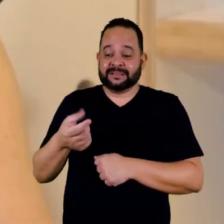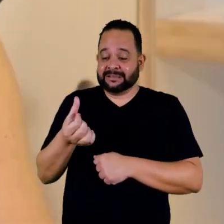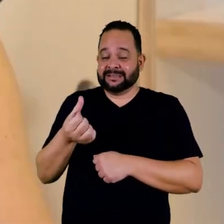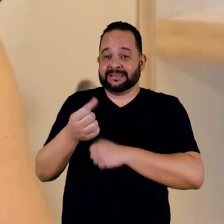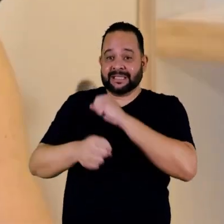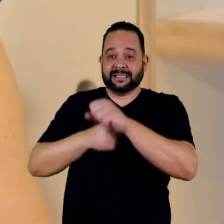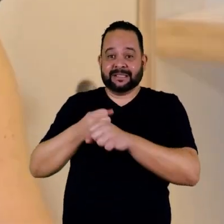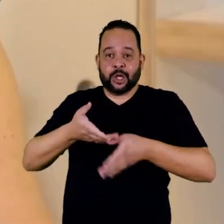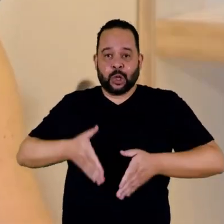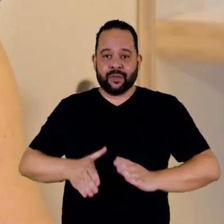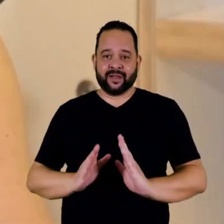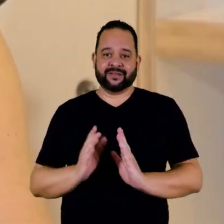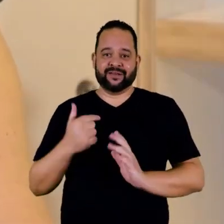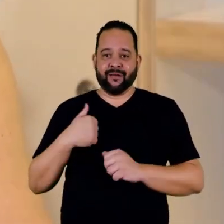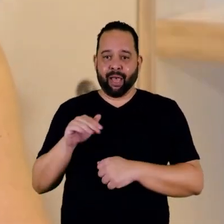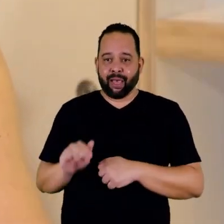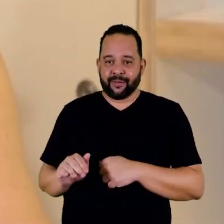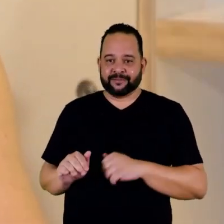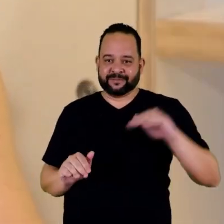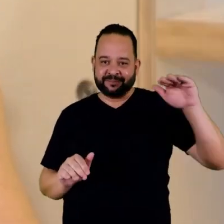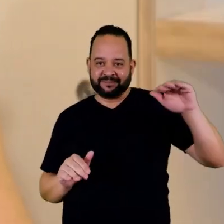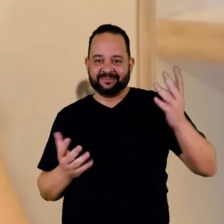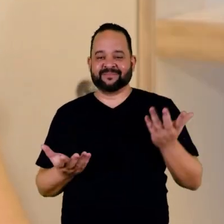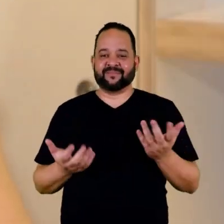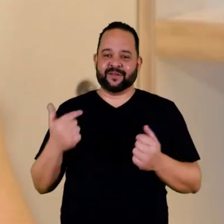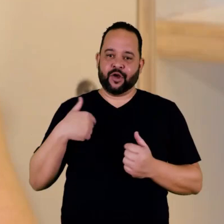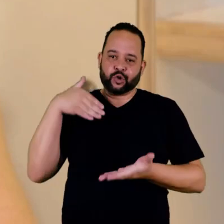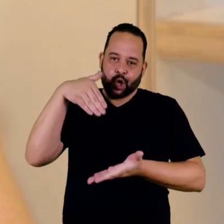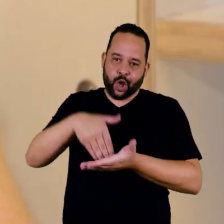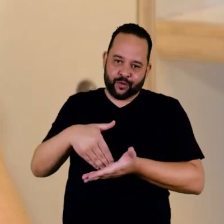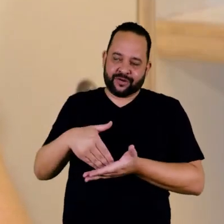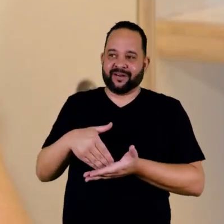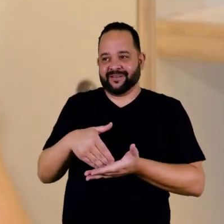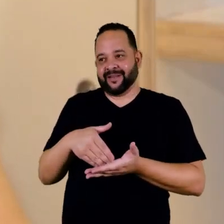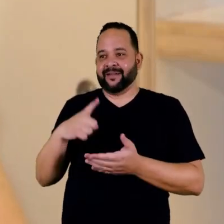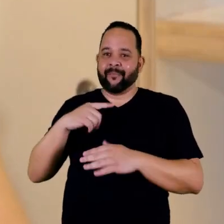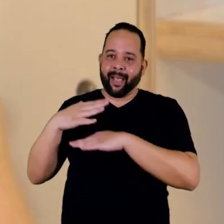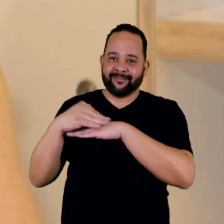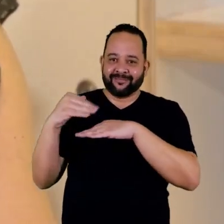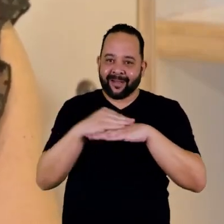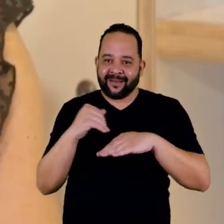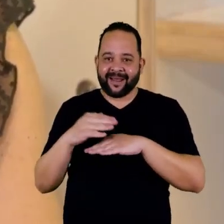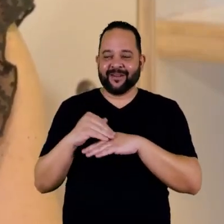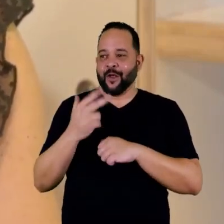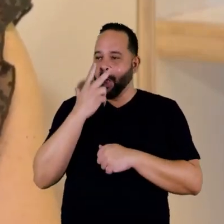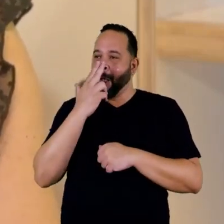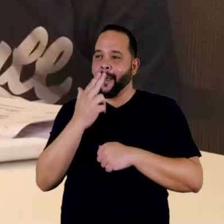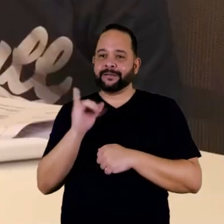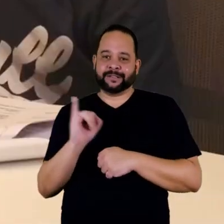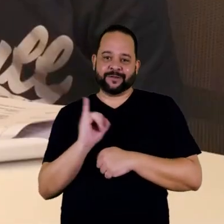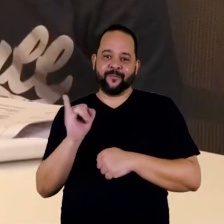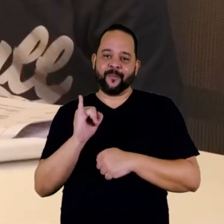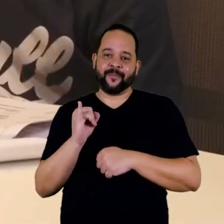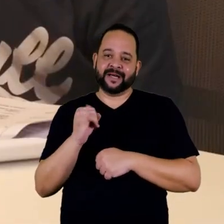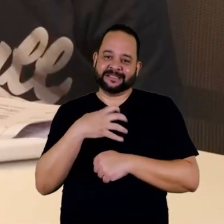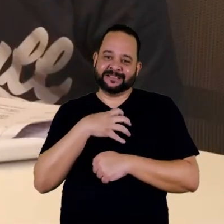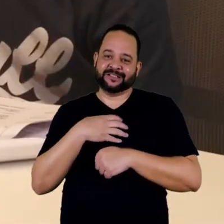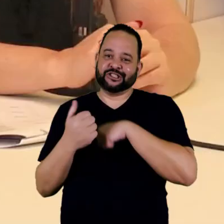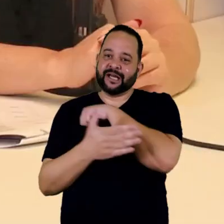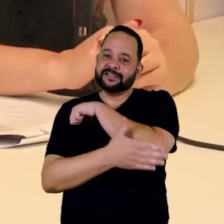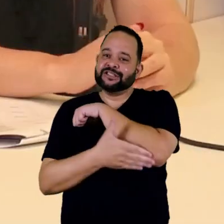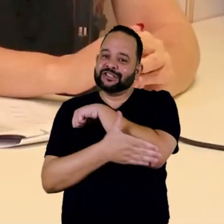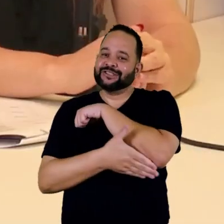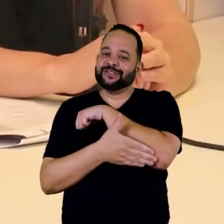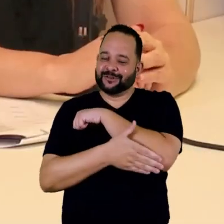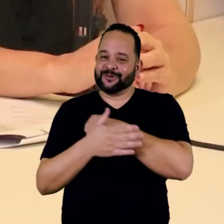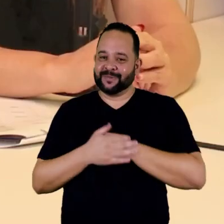eu brinco que era e claro por ser a caçula a gente é mais paparicada e eu acho que elas ficavam com mais ciúmes então quando eu não tava